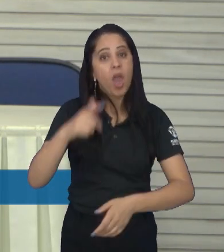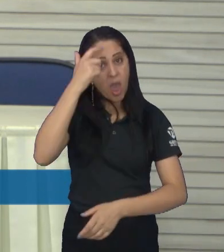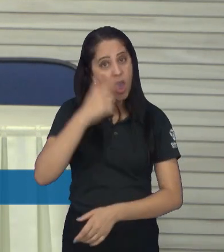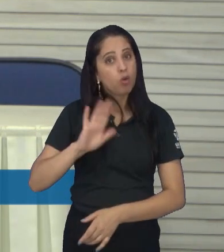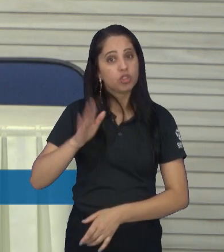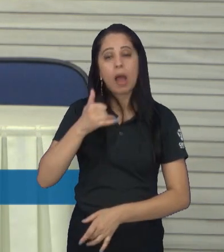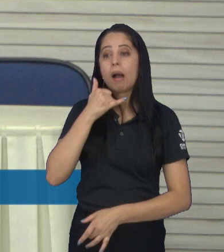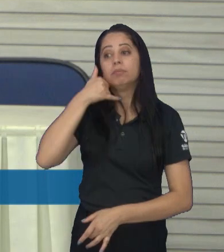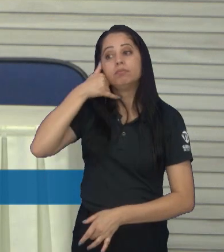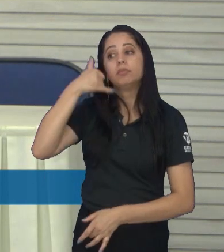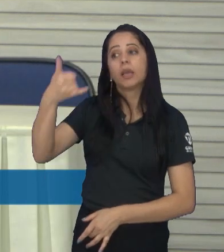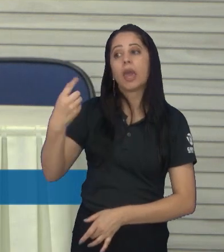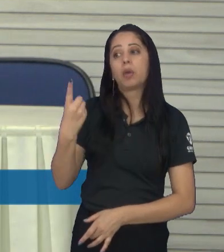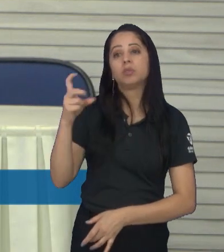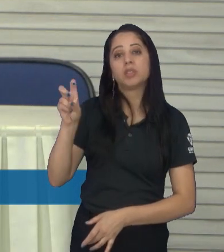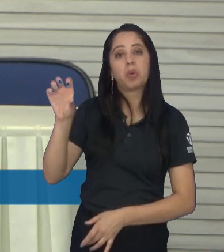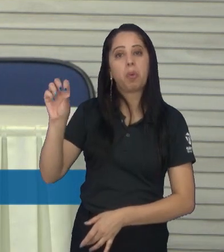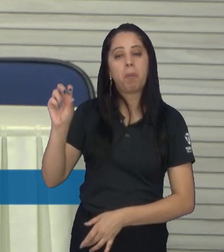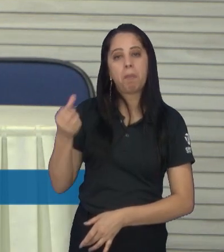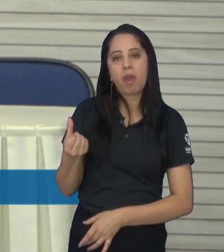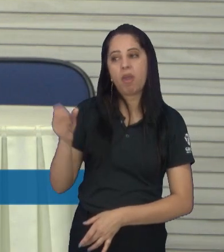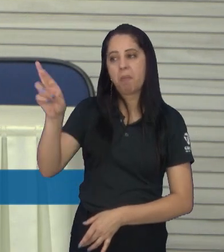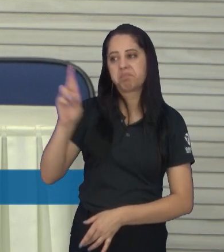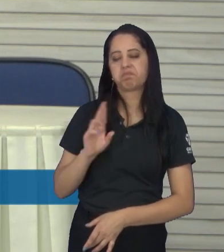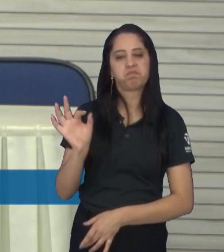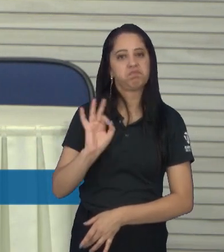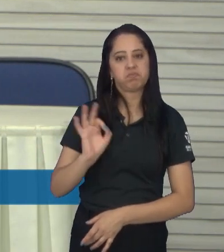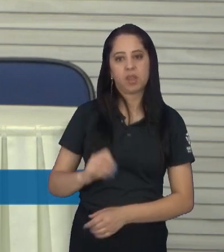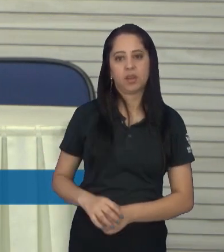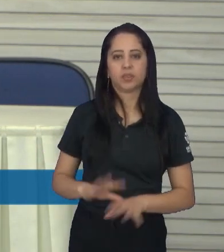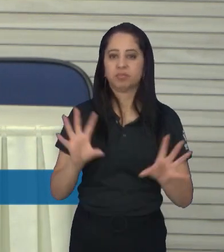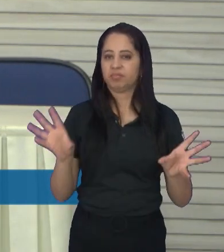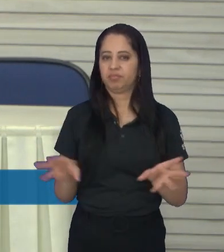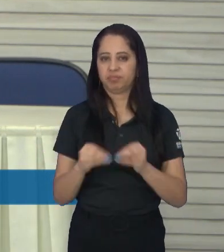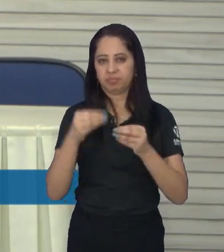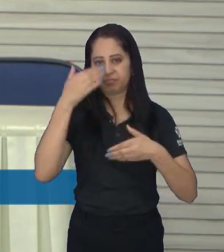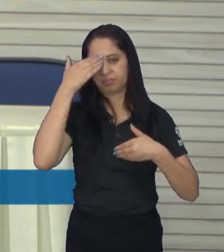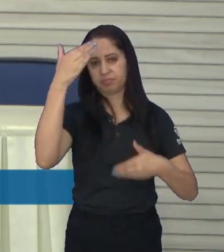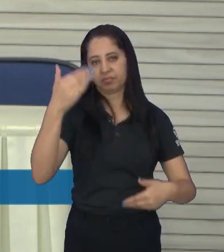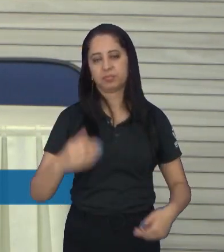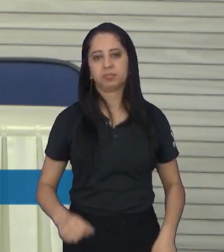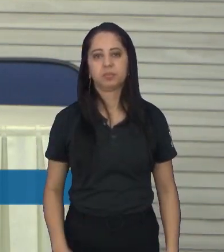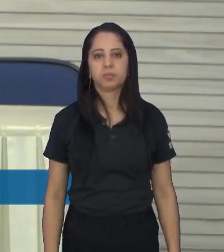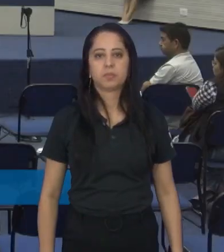e ainda não tive uma resposta em resumo é isso obrigado